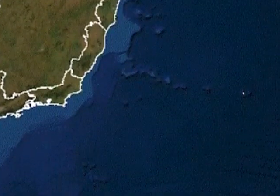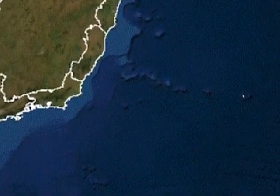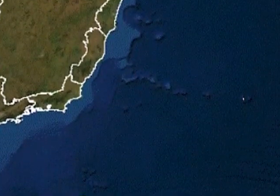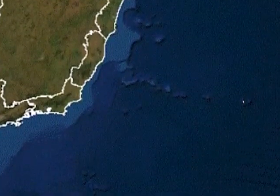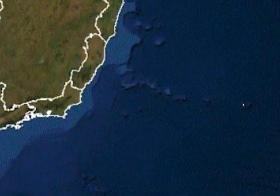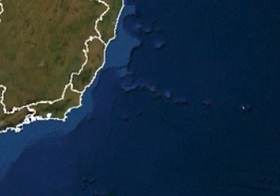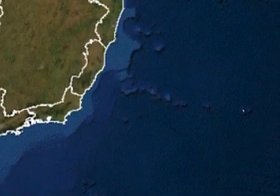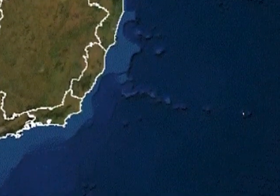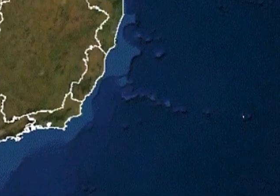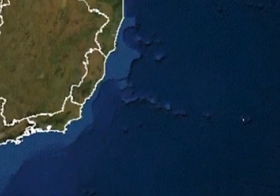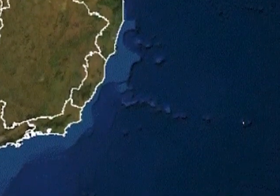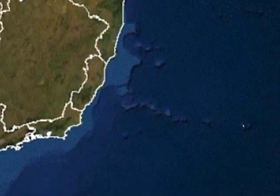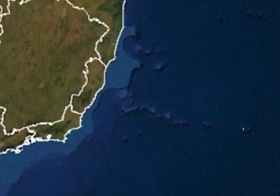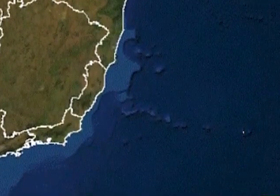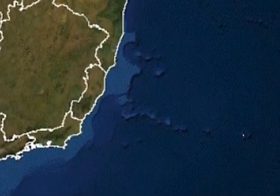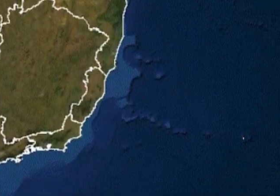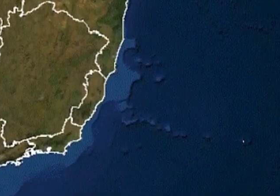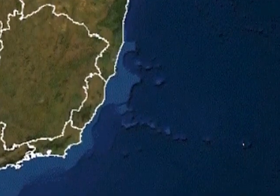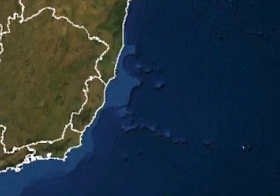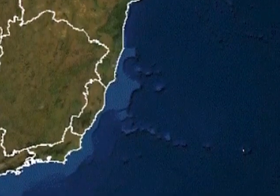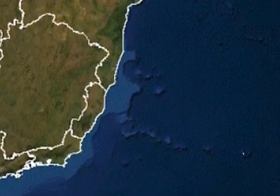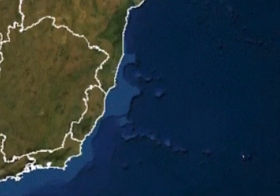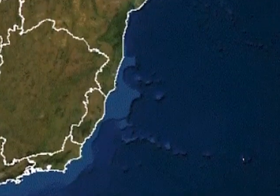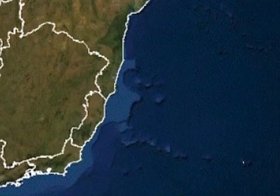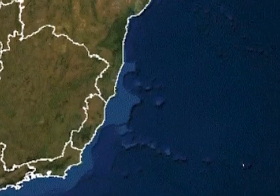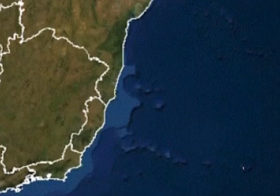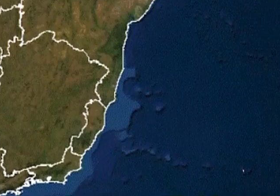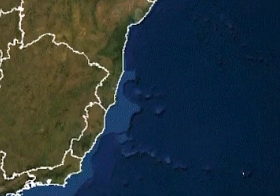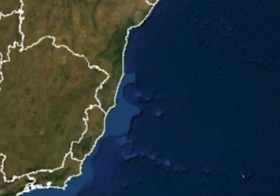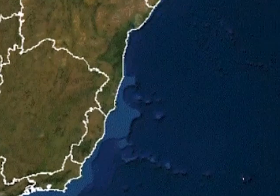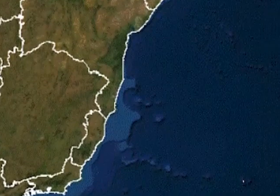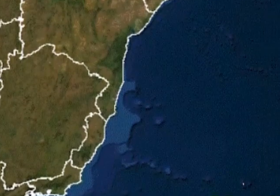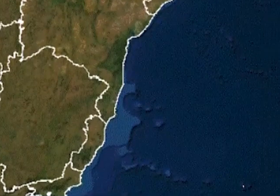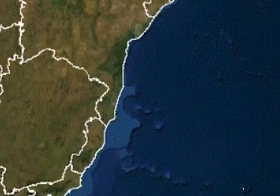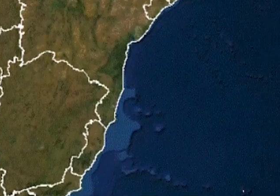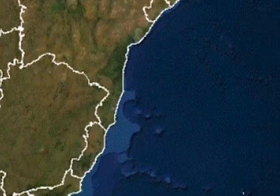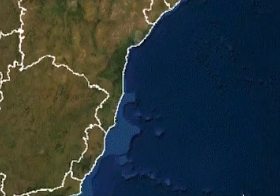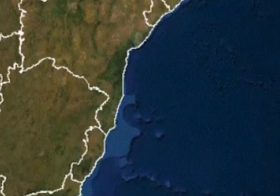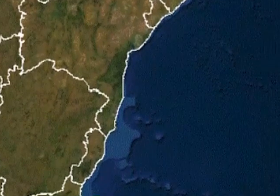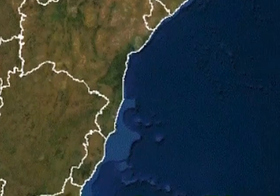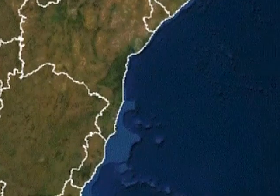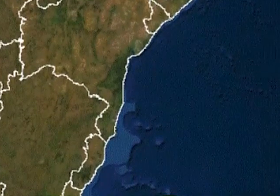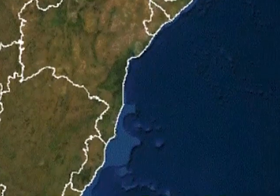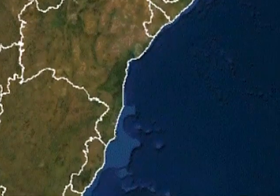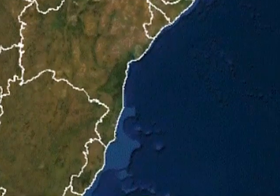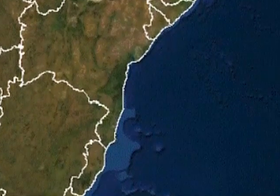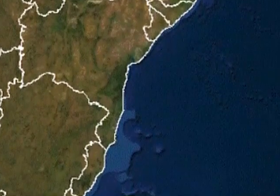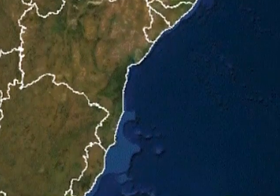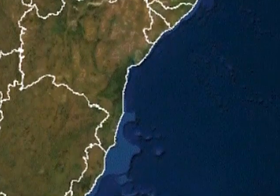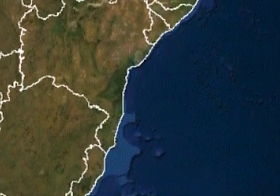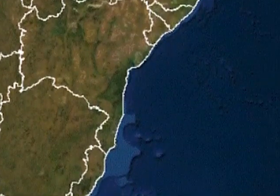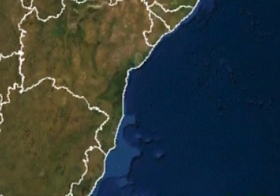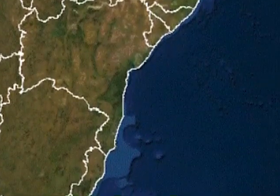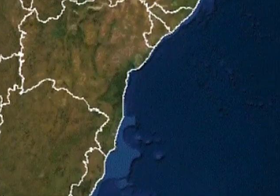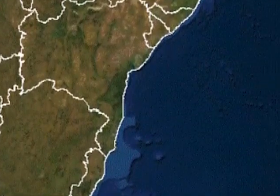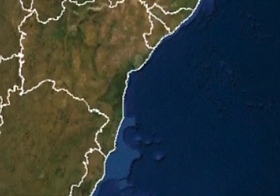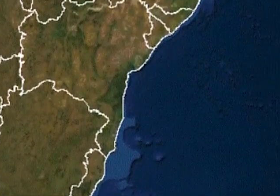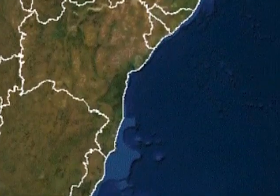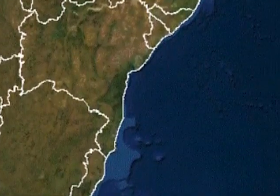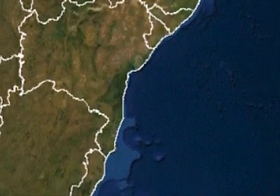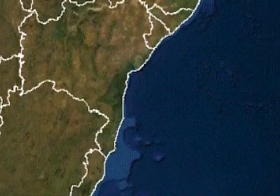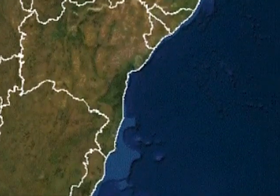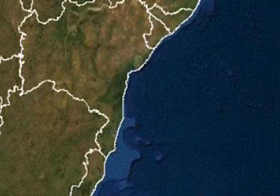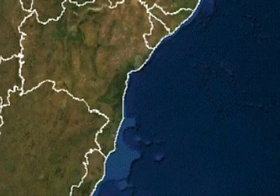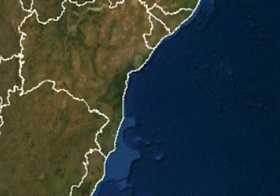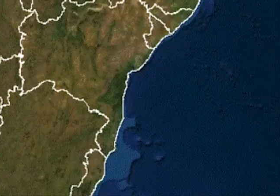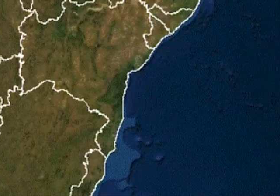que é a bacia amazônica. Dá uma conferida aí no mapa que você vai ver a bacia amazônica. O rio que nasce lá na Cordilheira dos